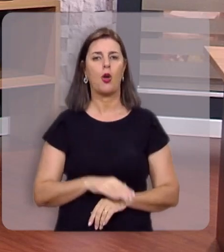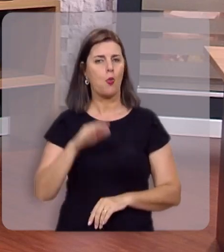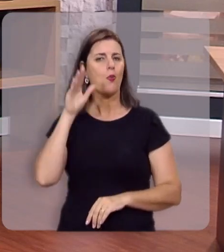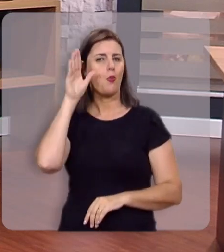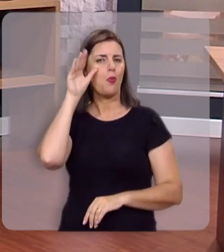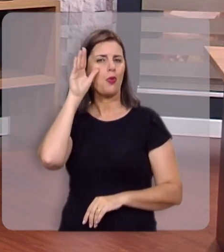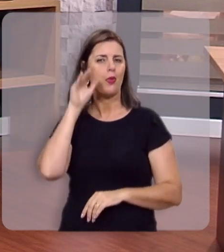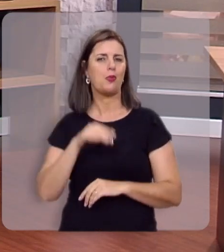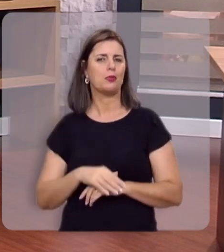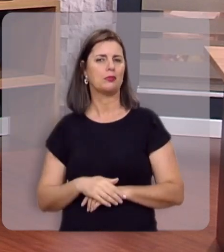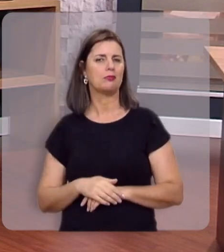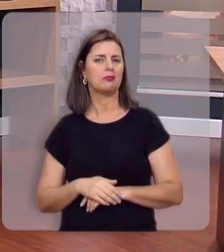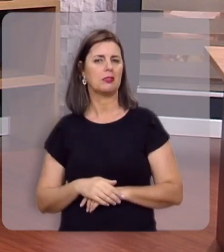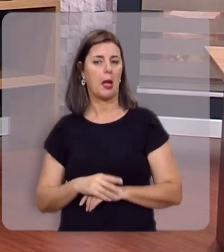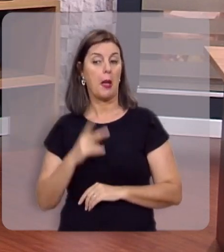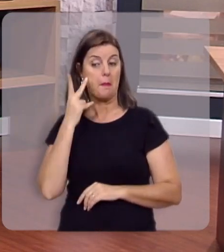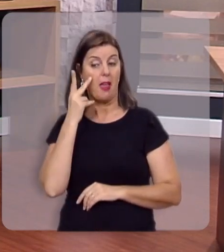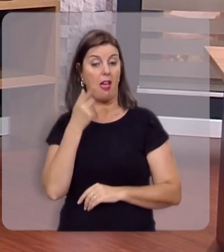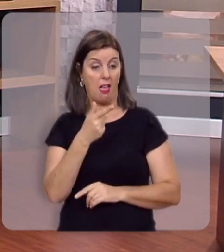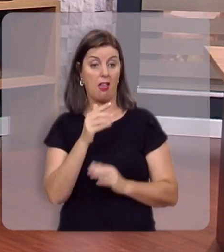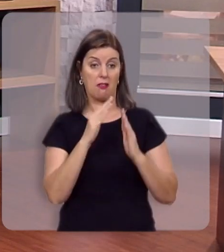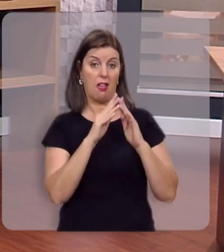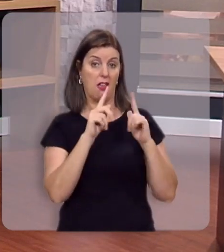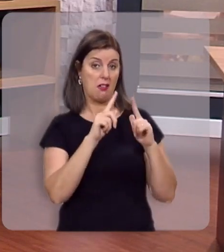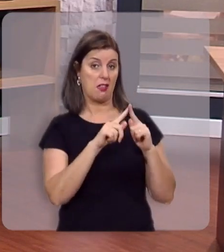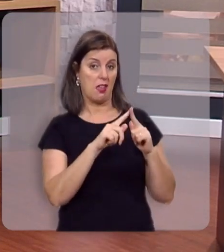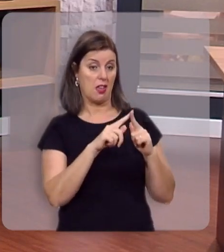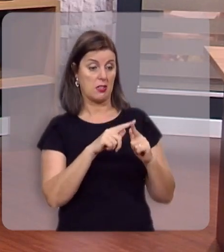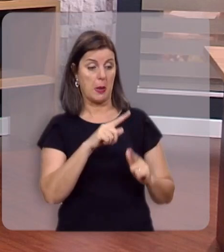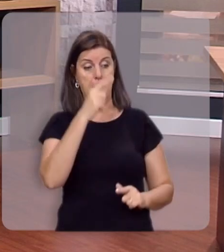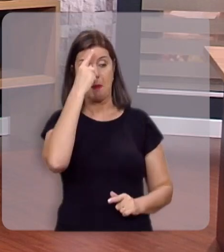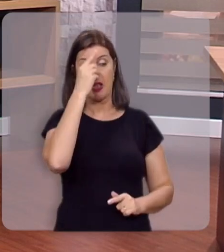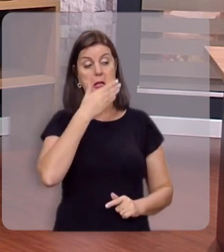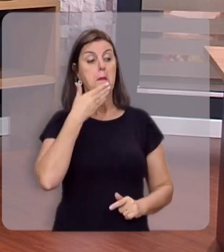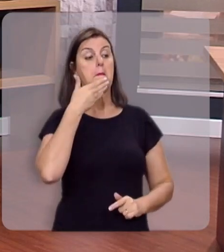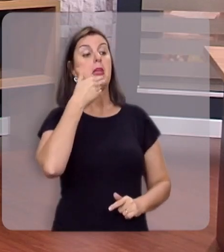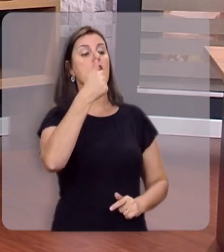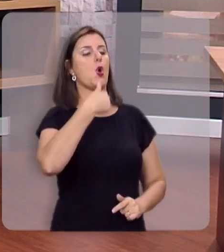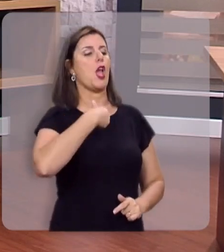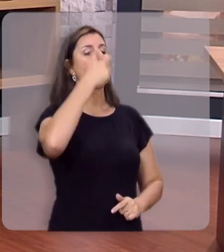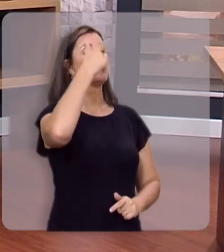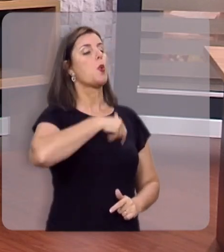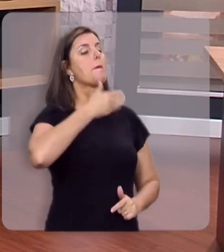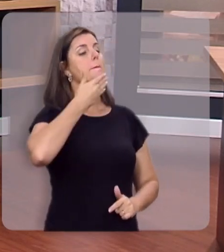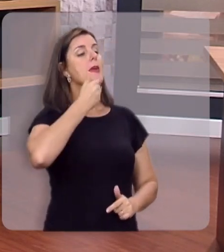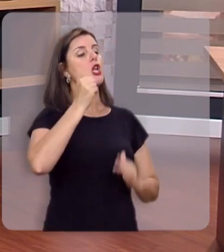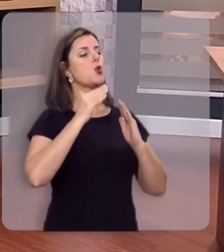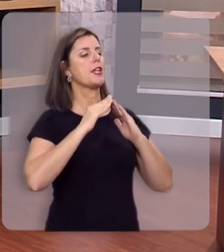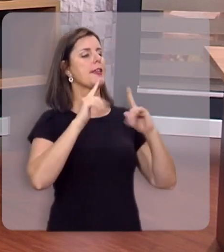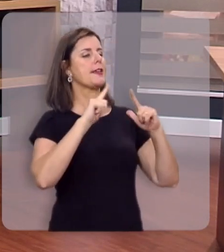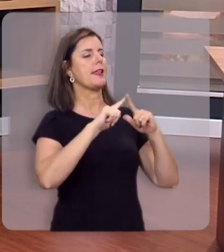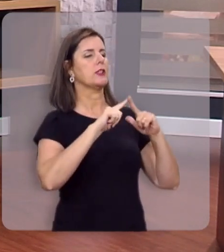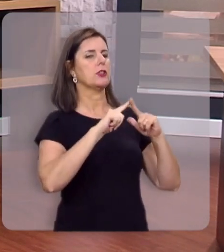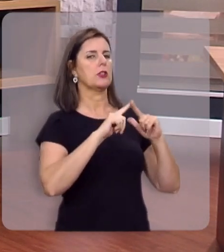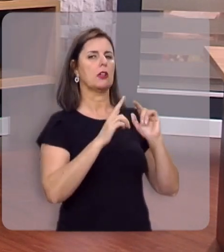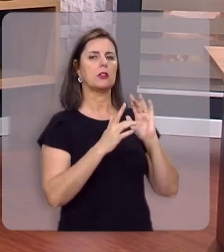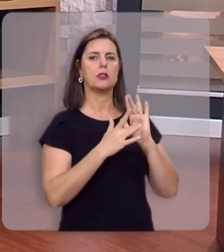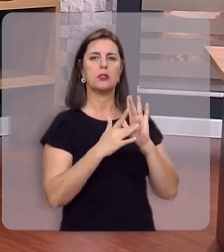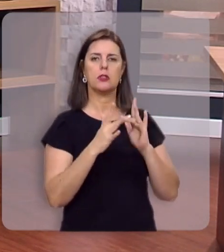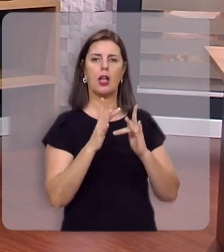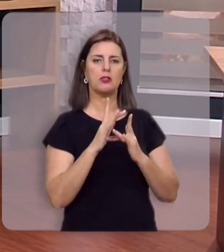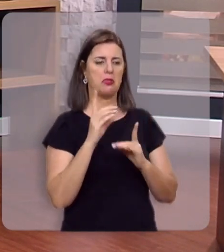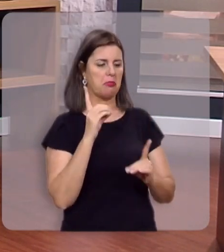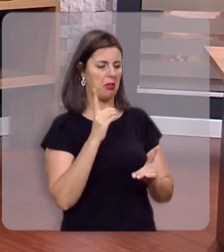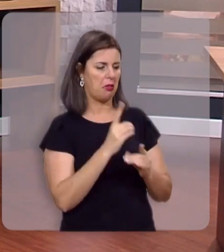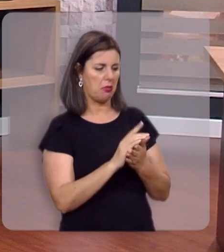E é curioso que é para esta igreja, que se considera a melhor igreja, é que Jesus